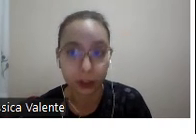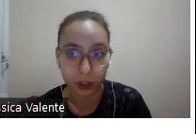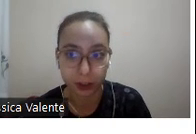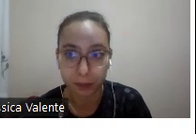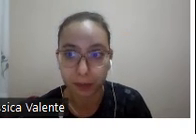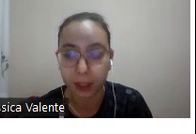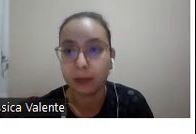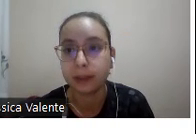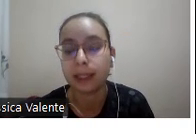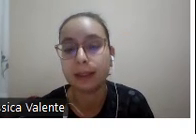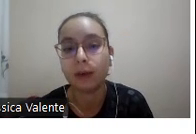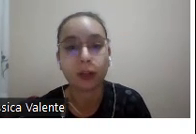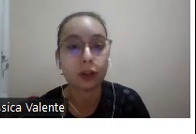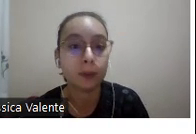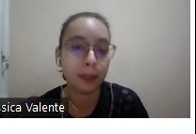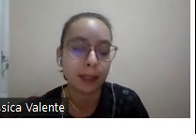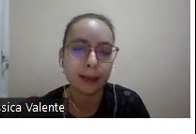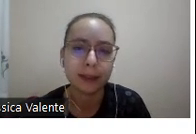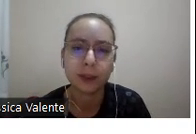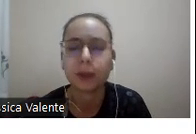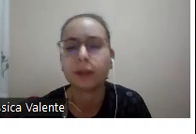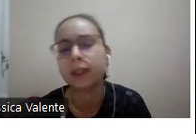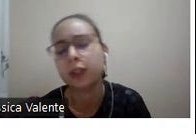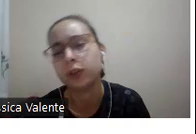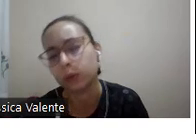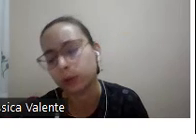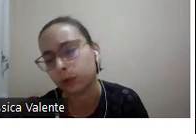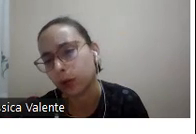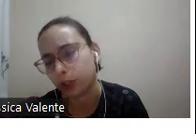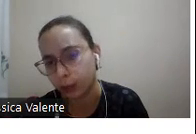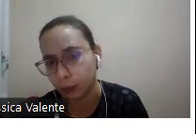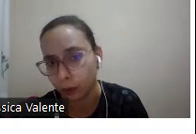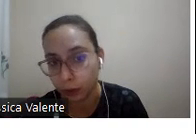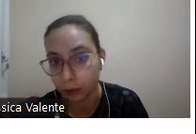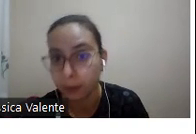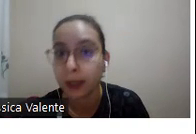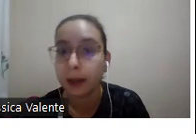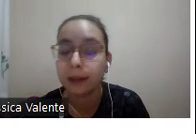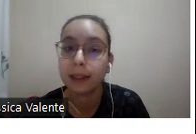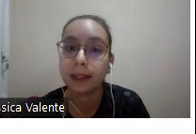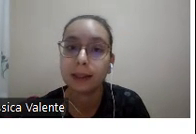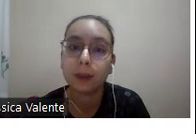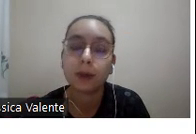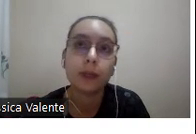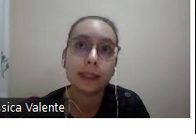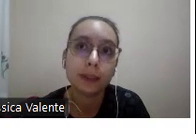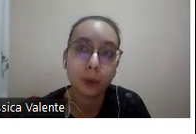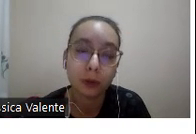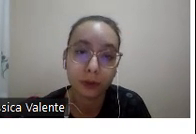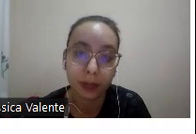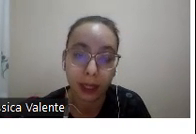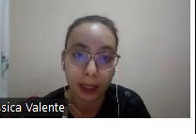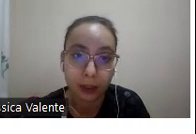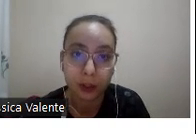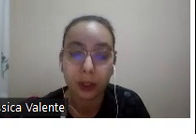estágio EJA. Então, isso aqui são horas complementares, espero que vocês todos gostem muito. Tentei trazer uma coisa um